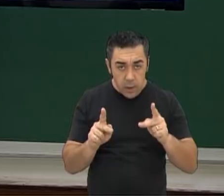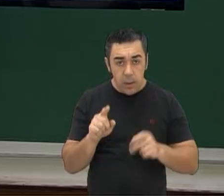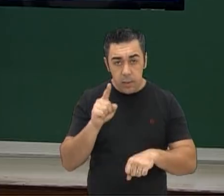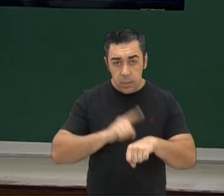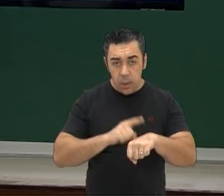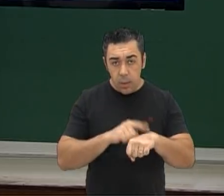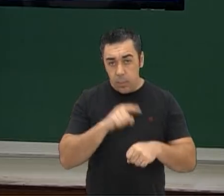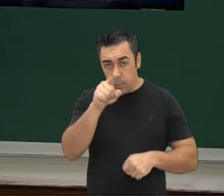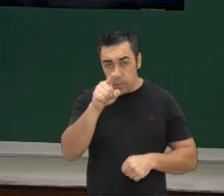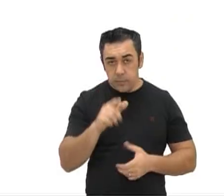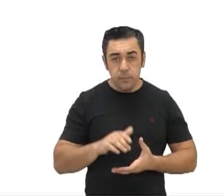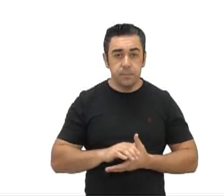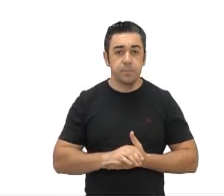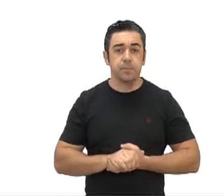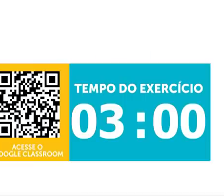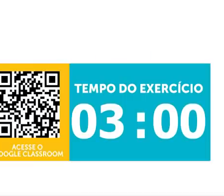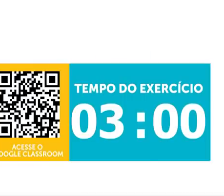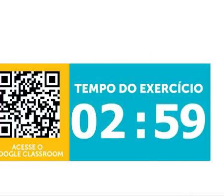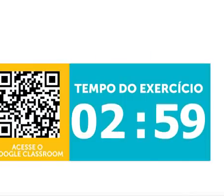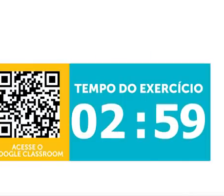para resolver esse exercício.